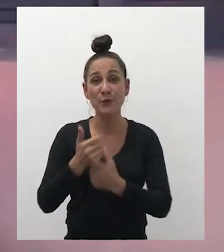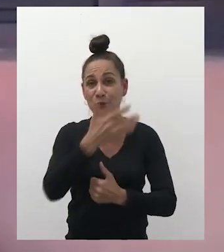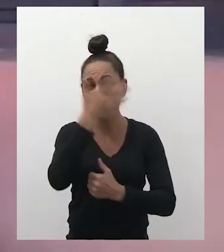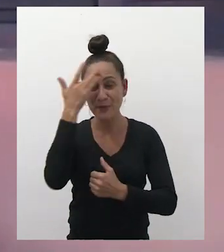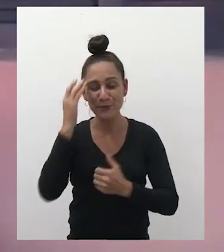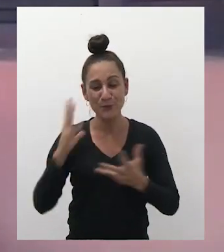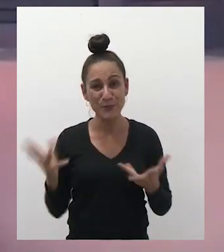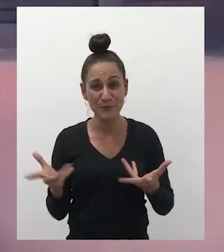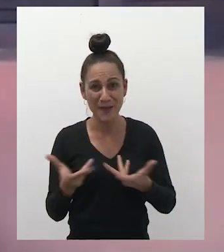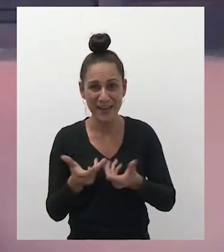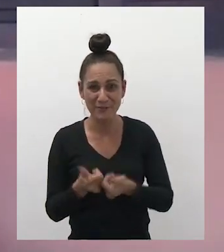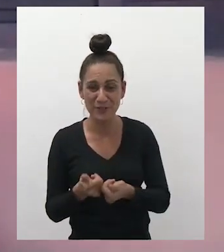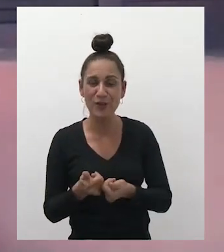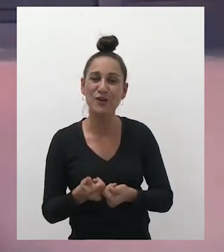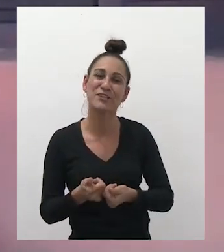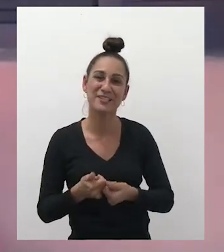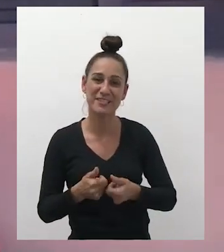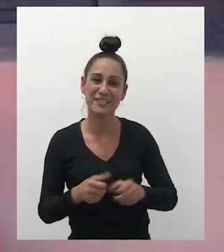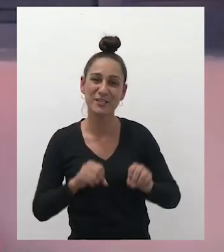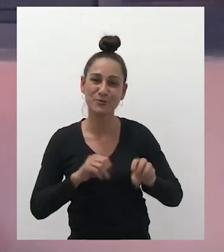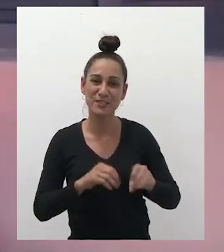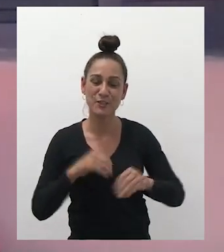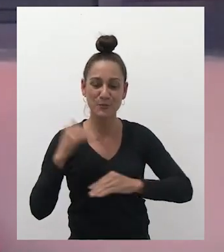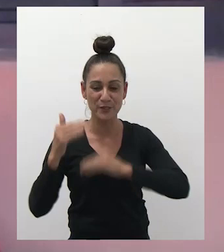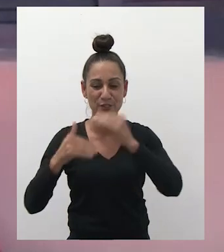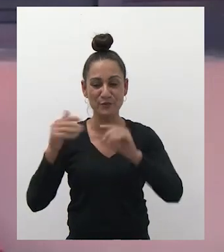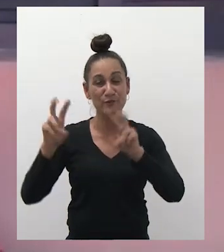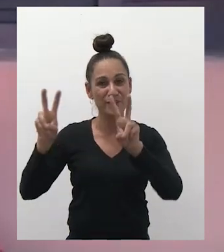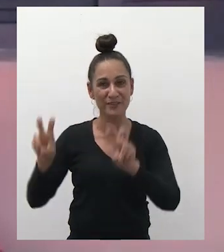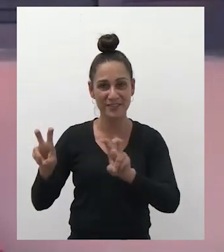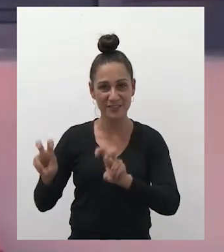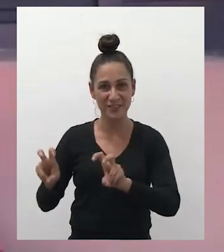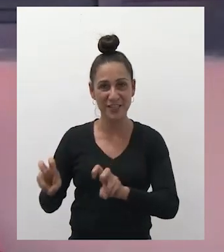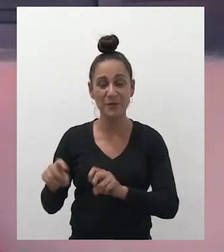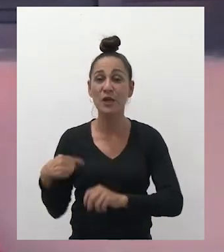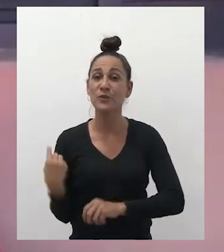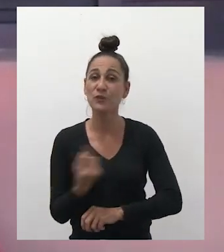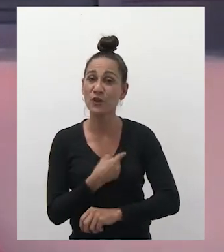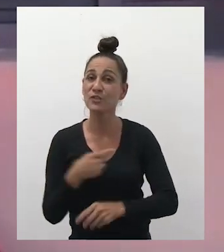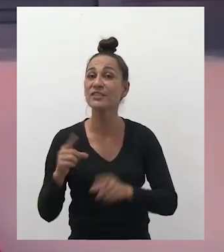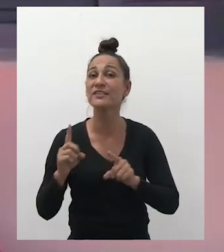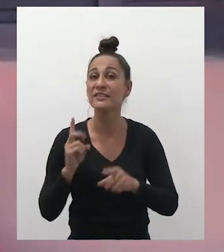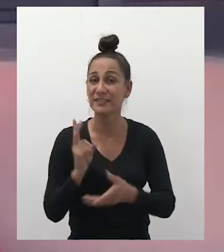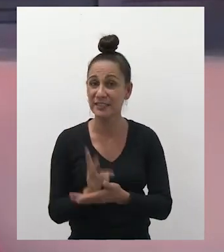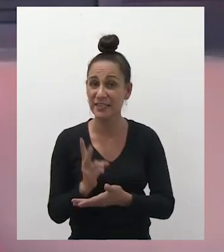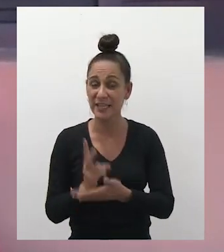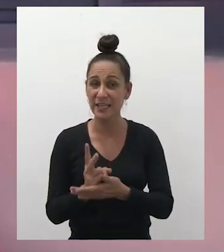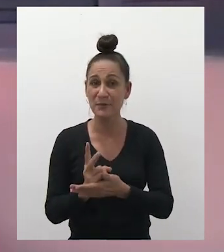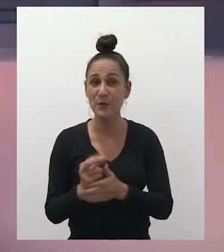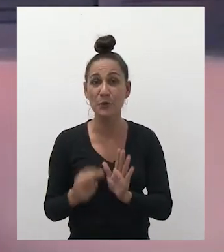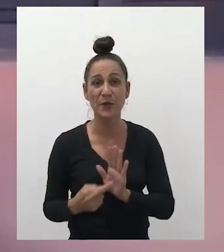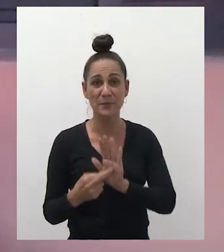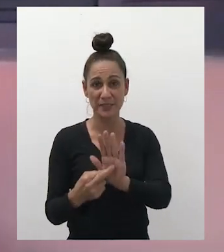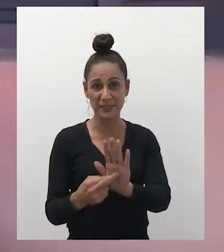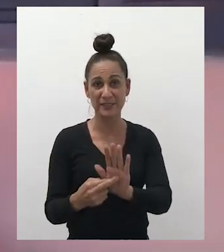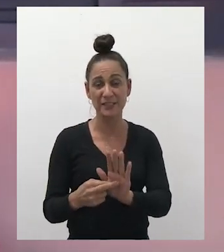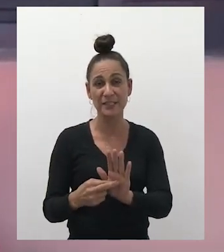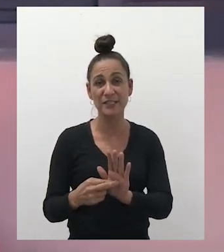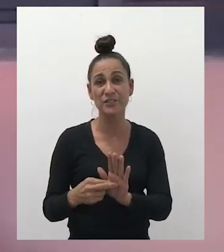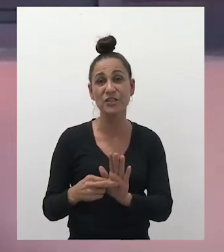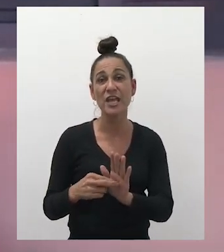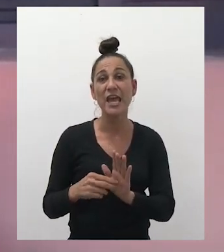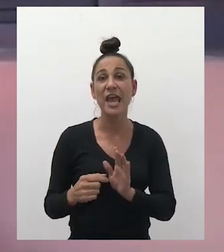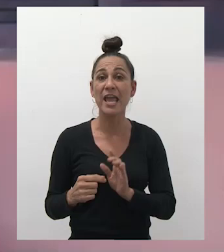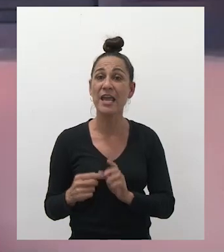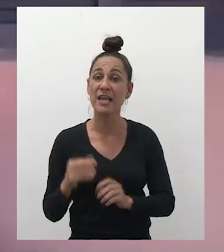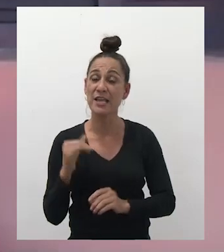gente para desenvolver esses temas, nós teremos sempre um representante indicado pela